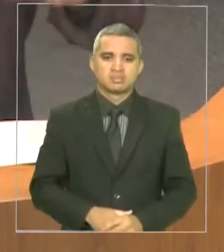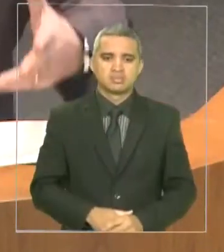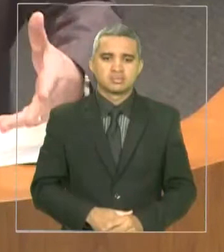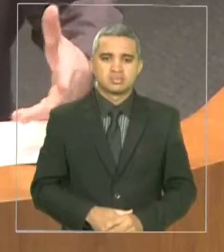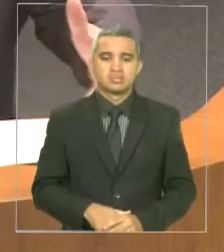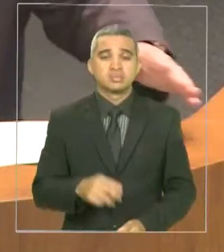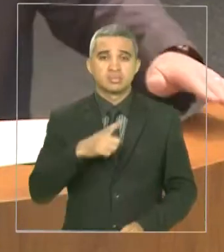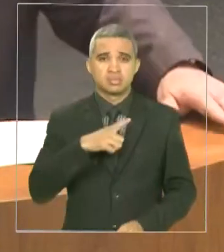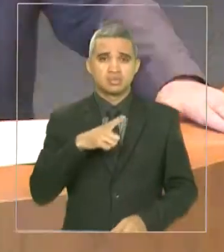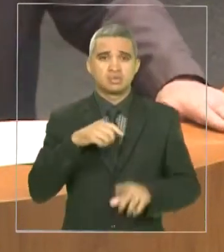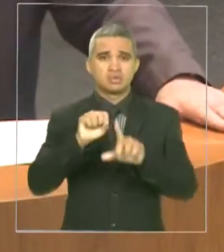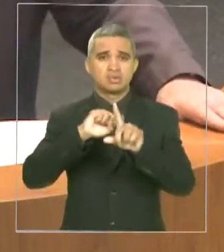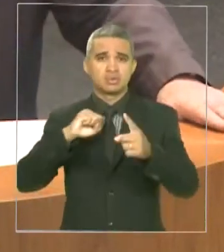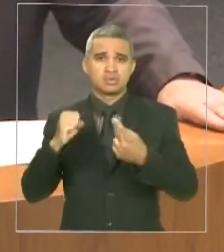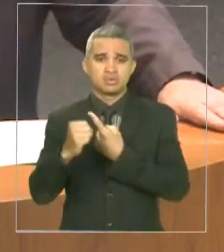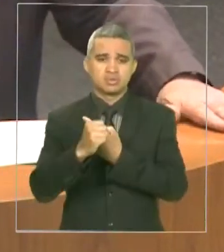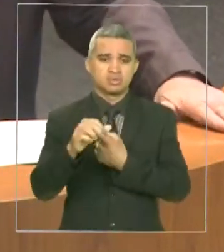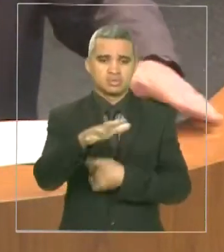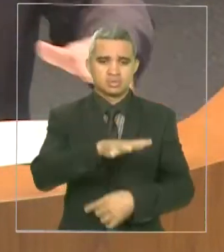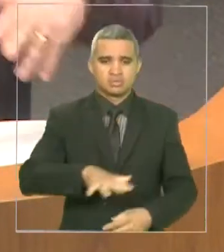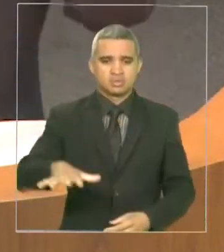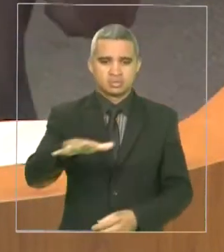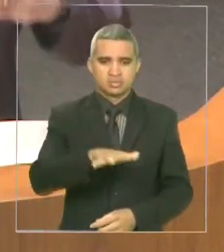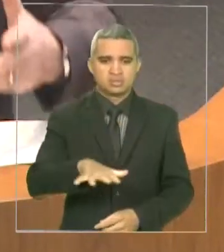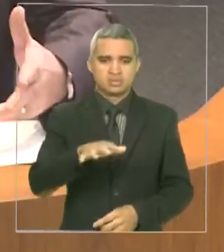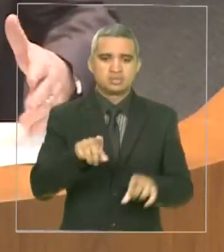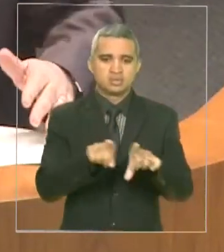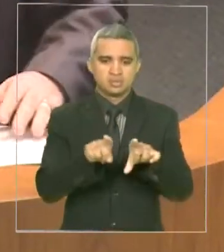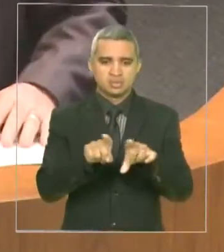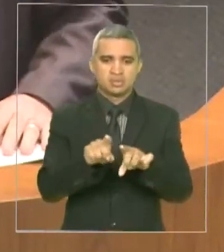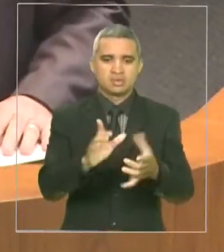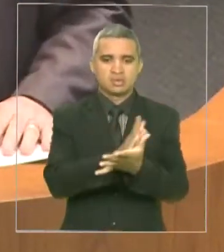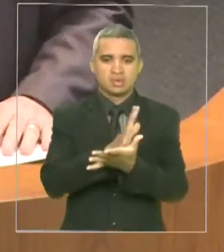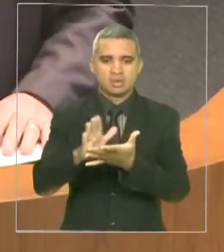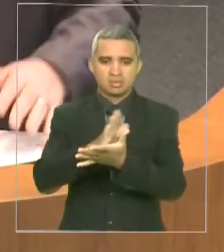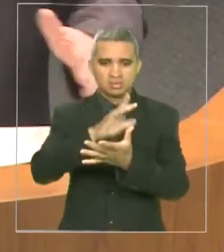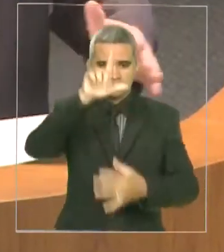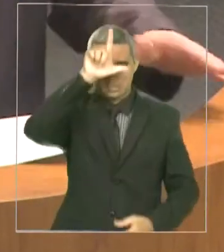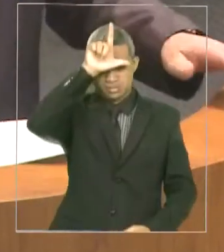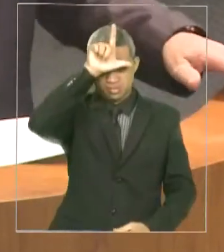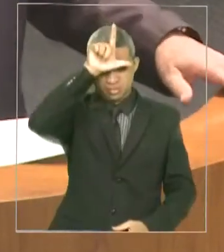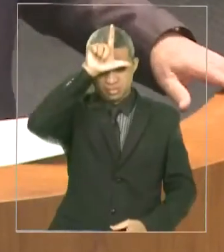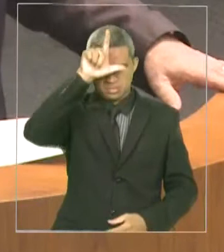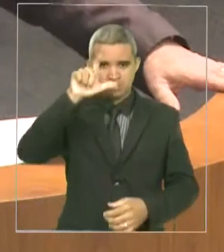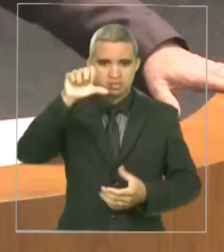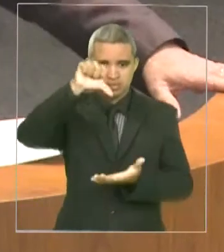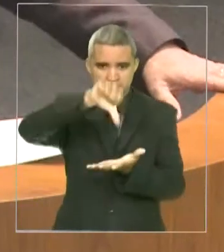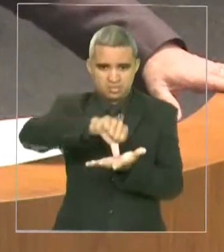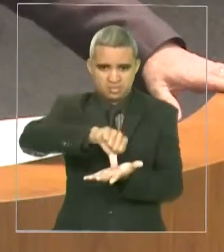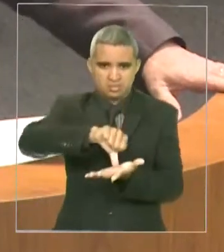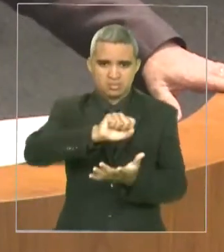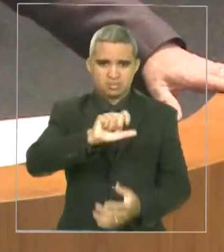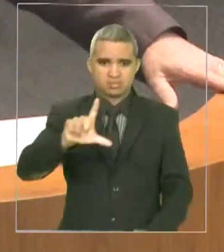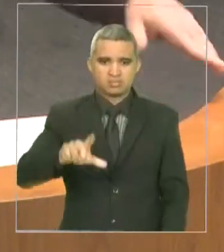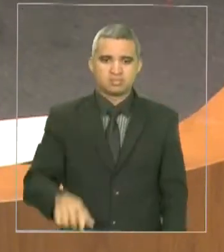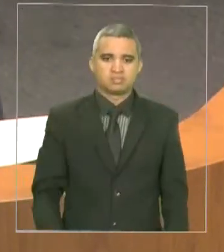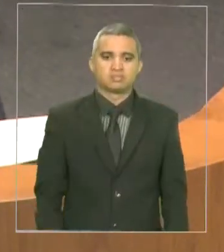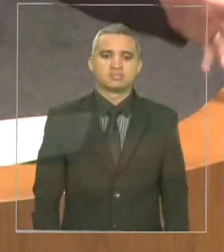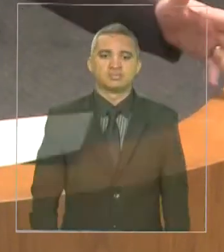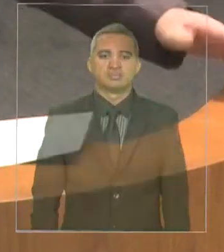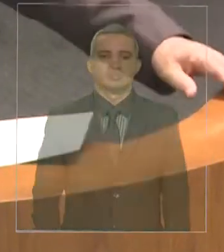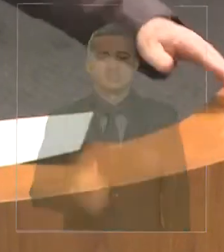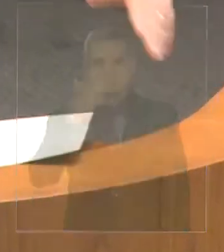Estava a sociedade. Estavam as lideranças da nossa capital,